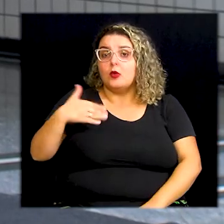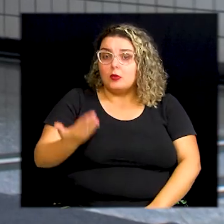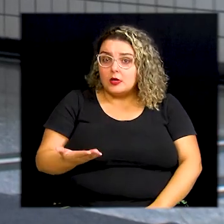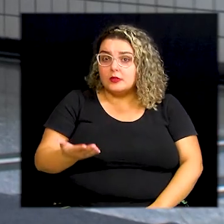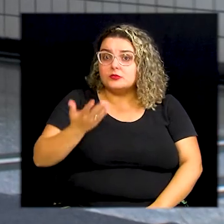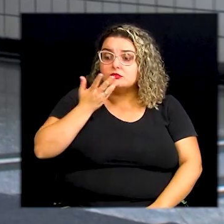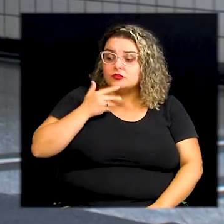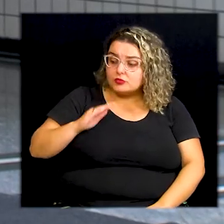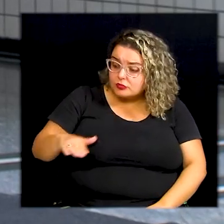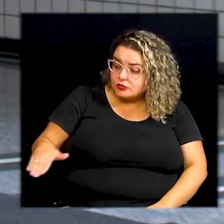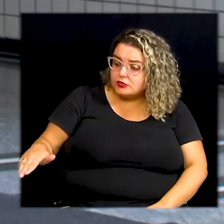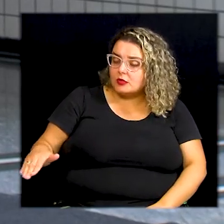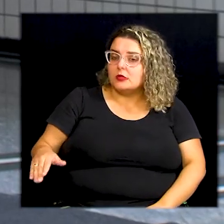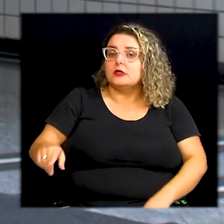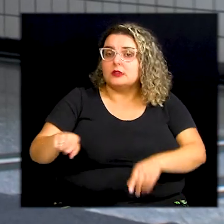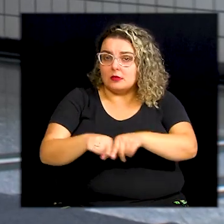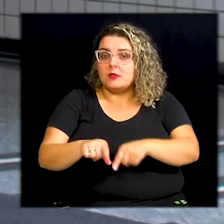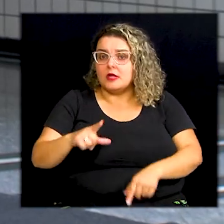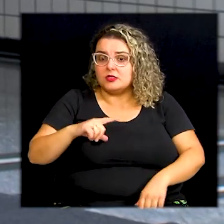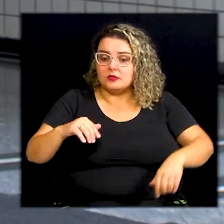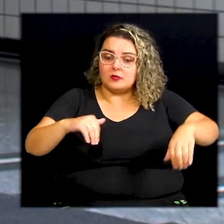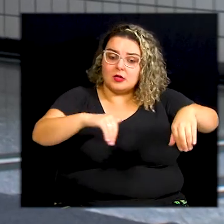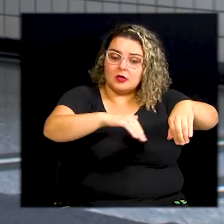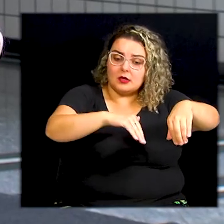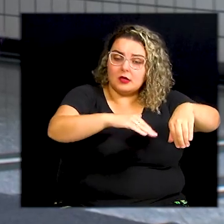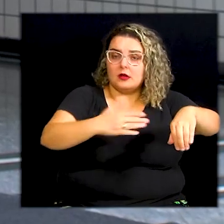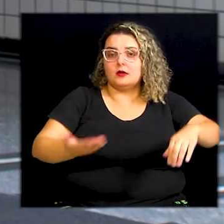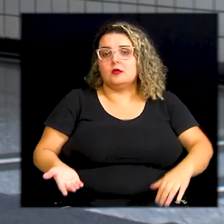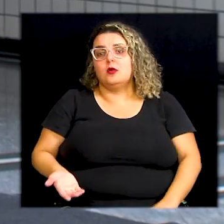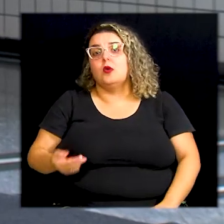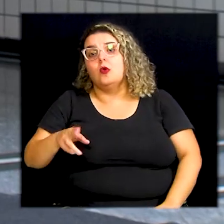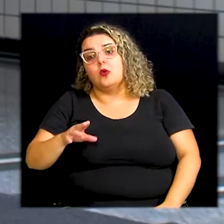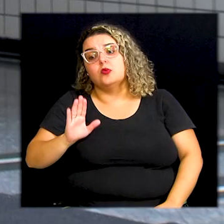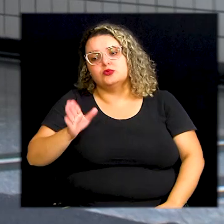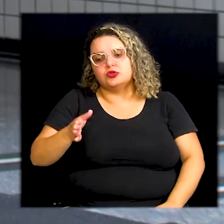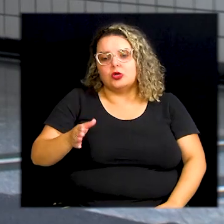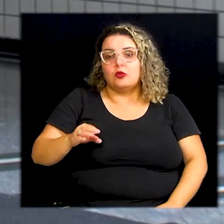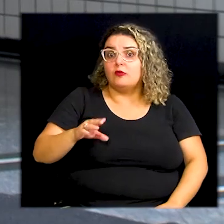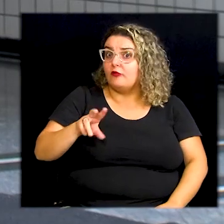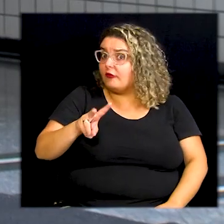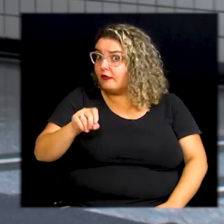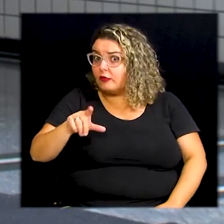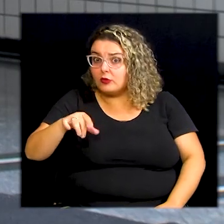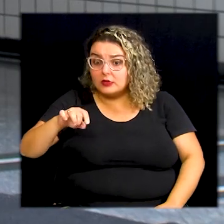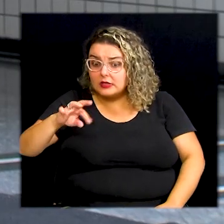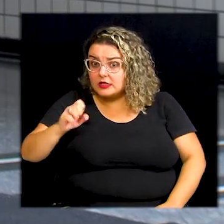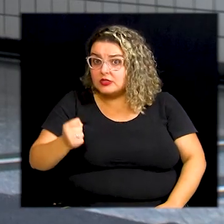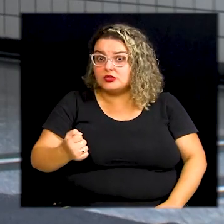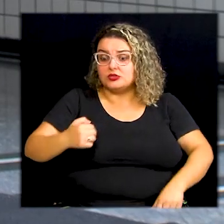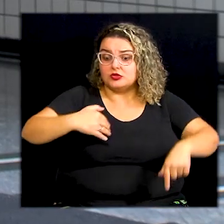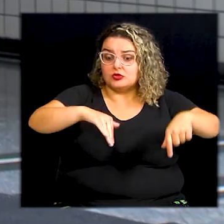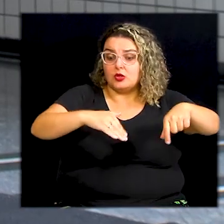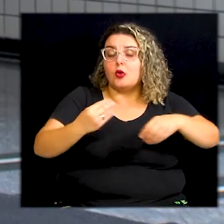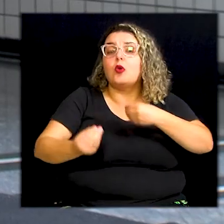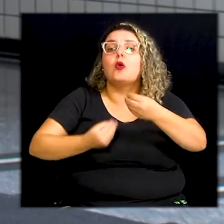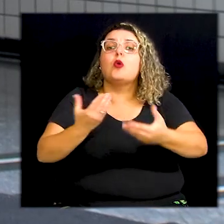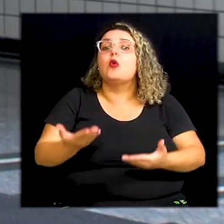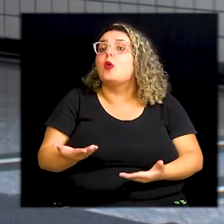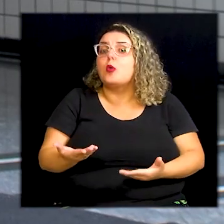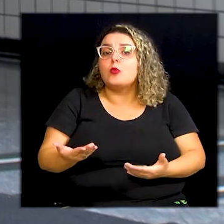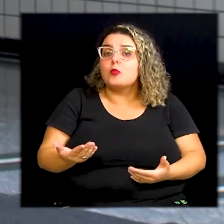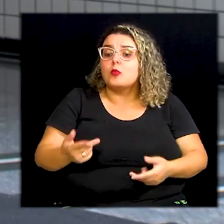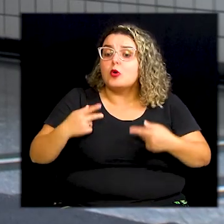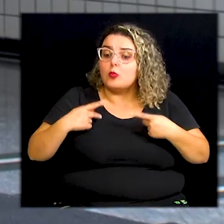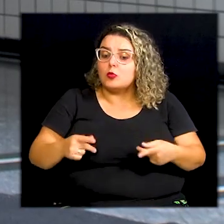era garoto, você também tinha um posicionamento mais para frente? Você já estava jogando ali como volante, como um homem de meio campo? Como é que foi o